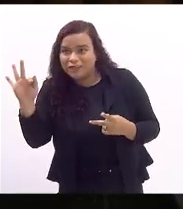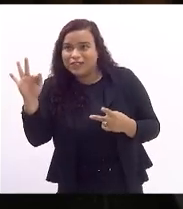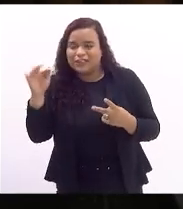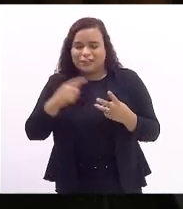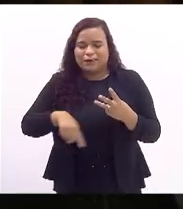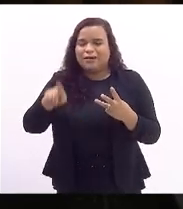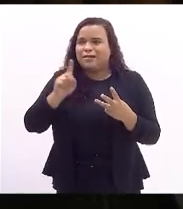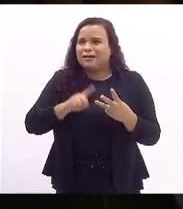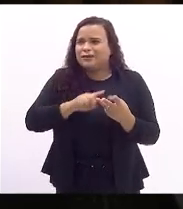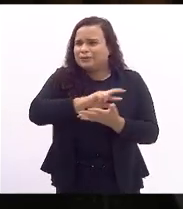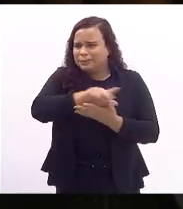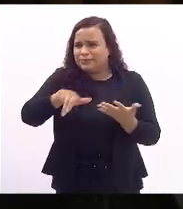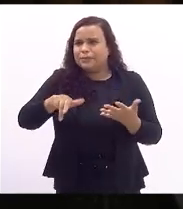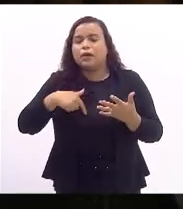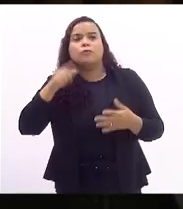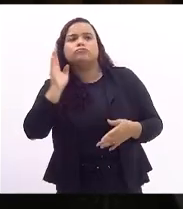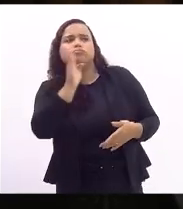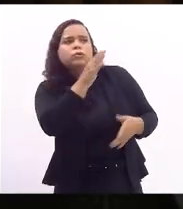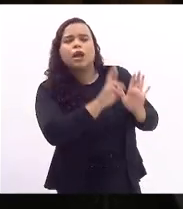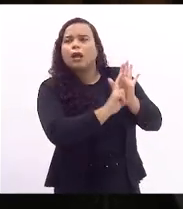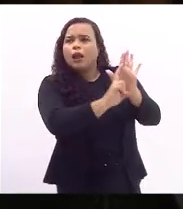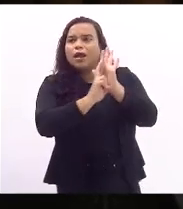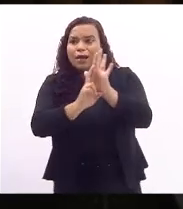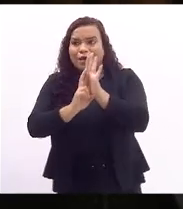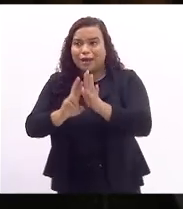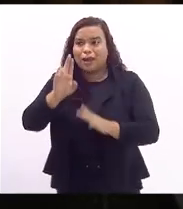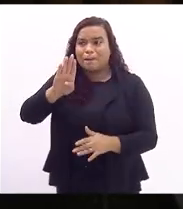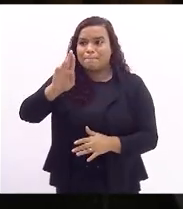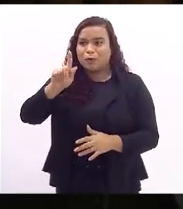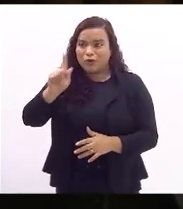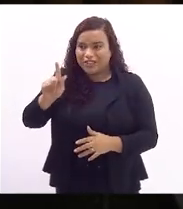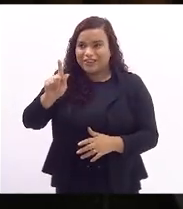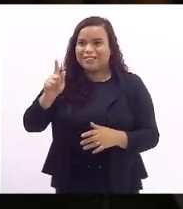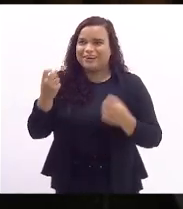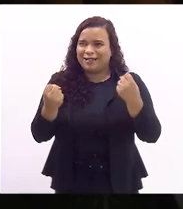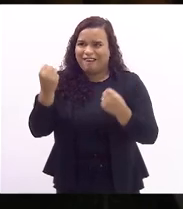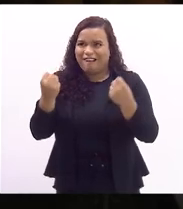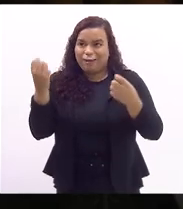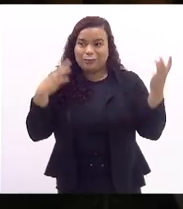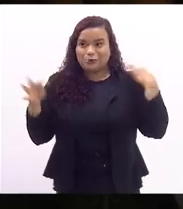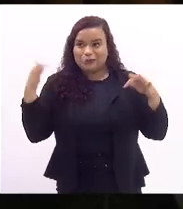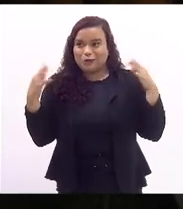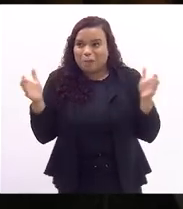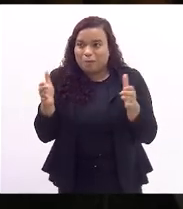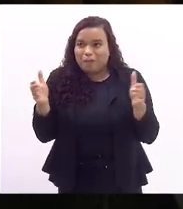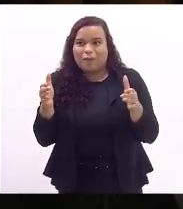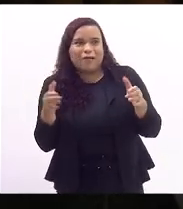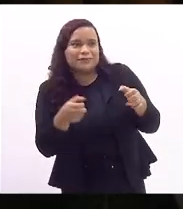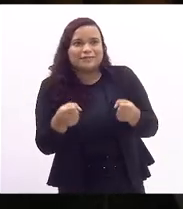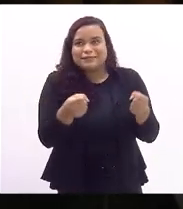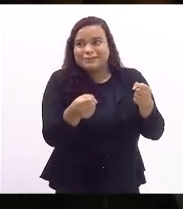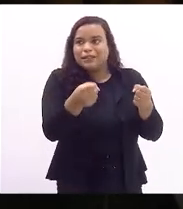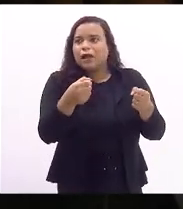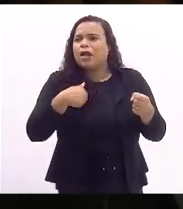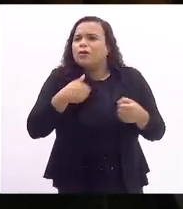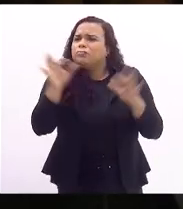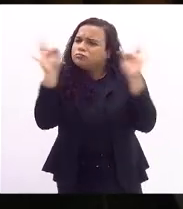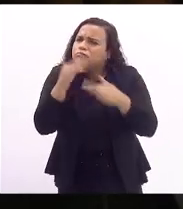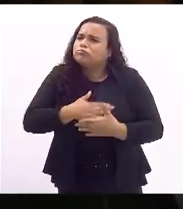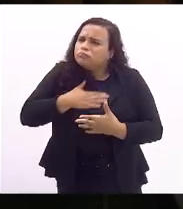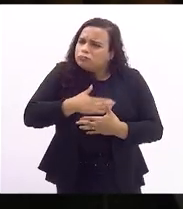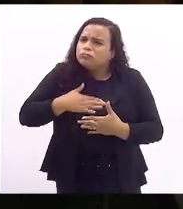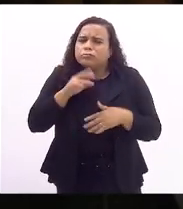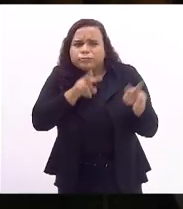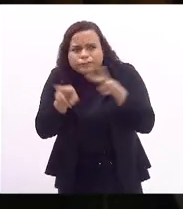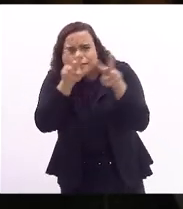estiver ali com os representantes dos bugueiros e me senti muito feliz e honrada de ver